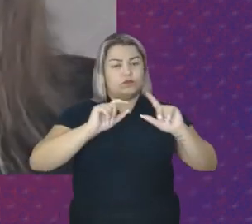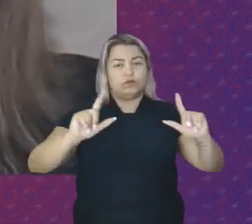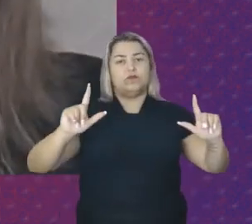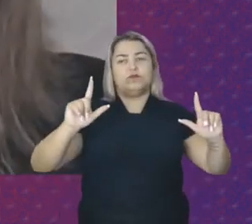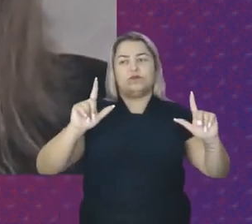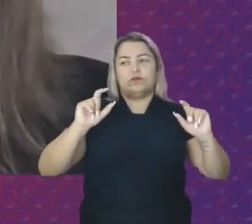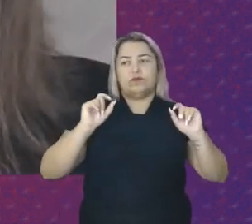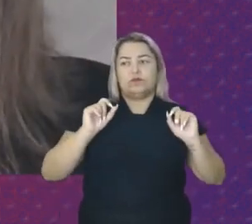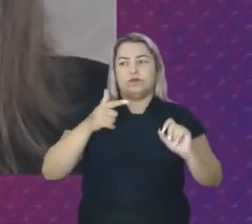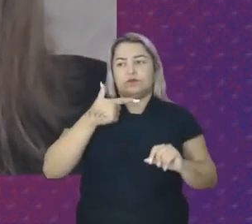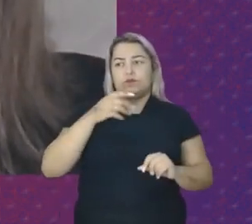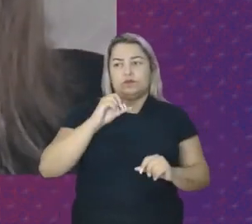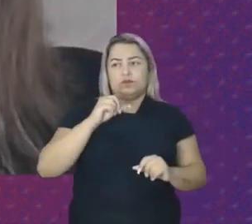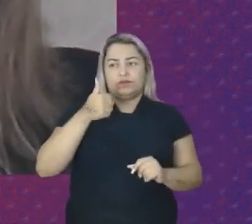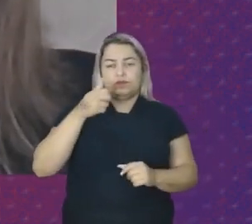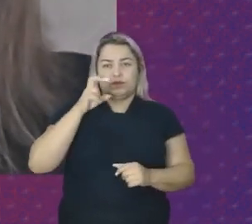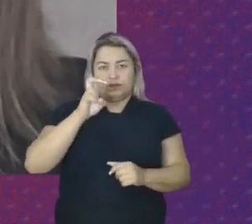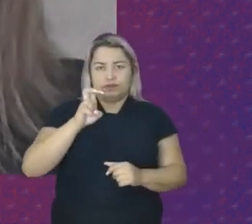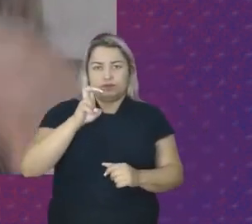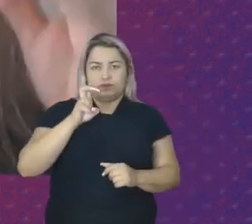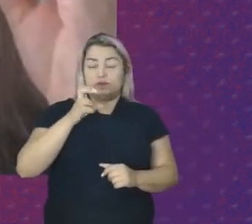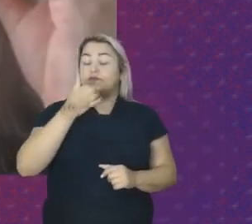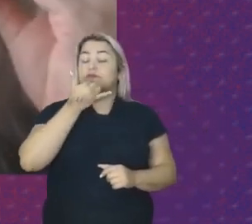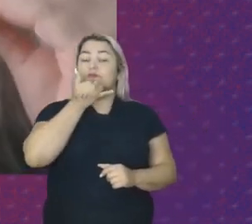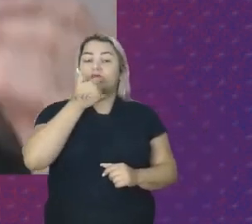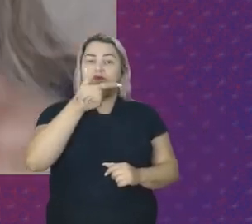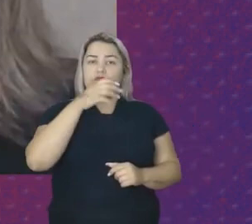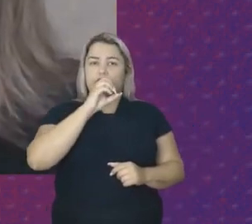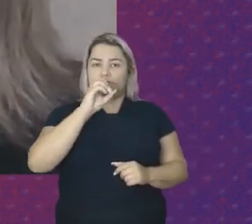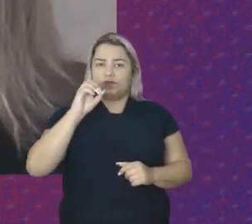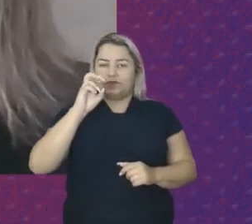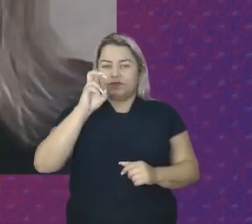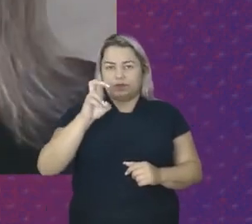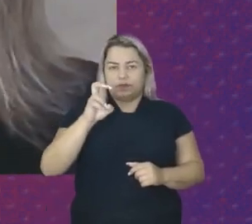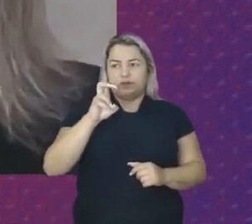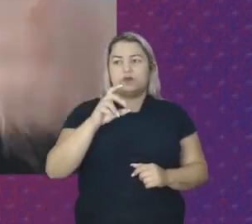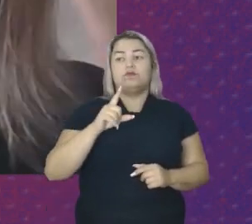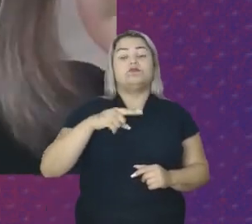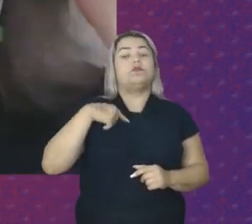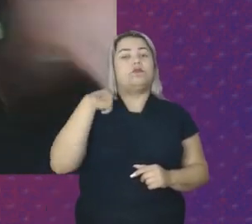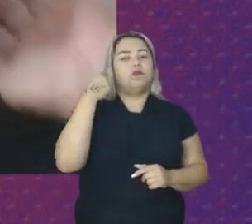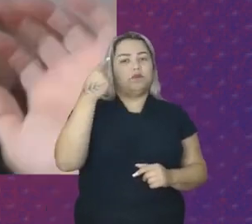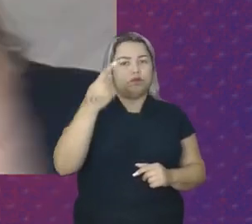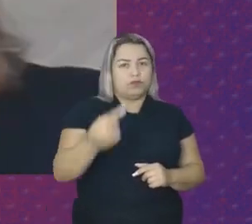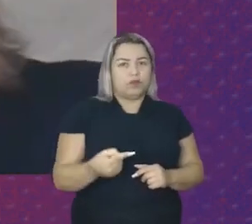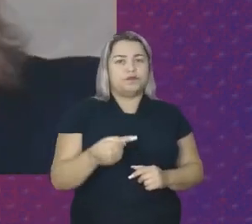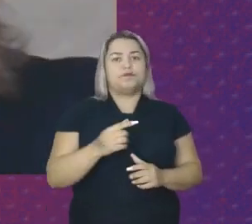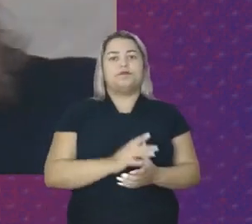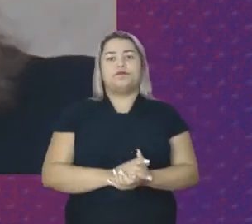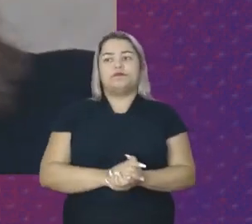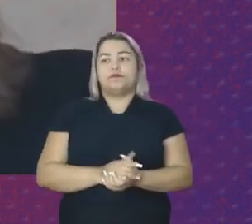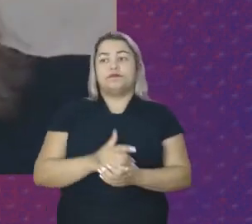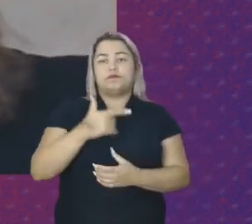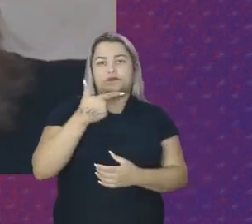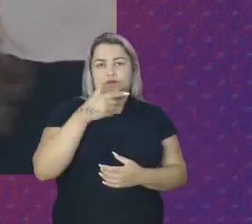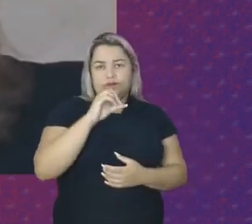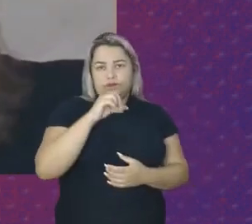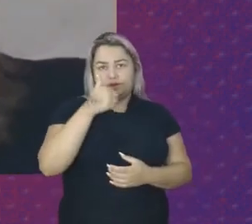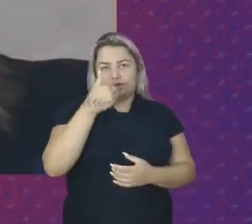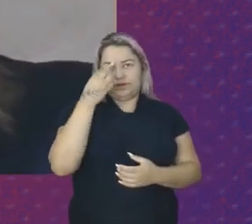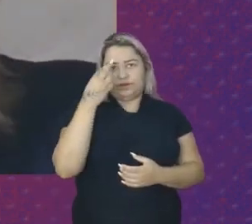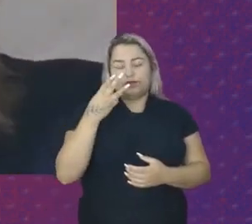em 2005. E mais tarde, ali em 2013,